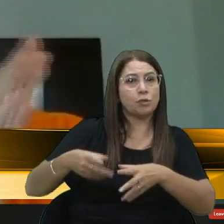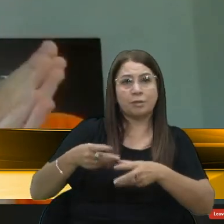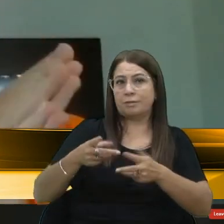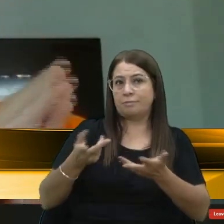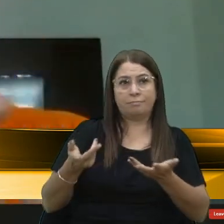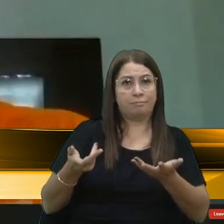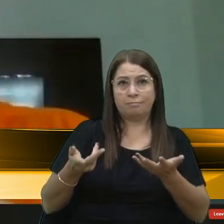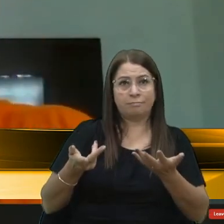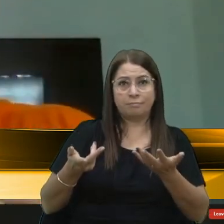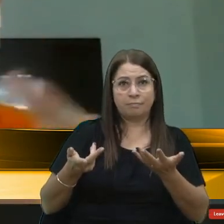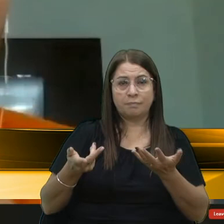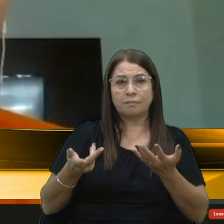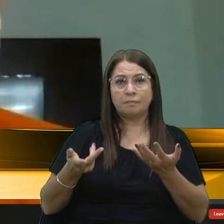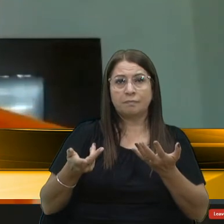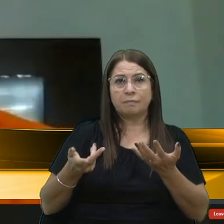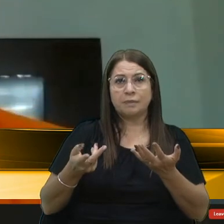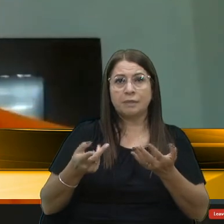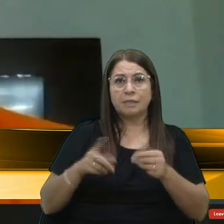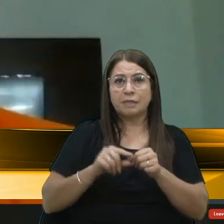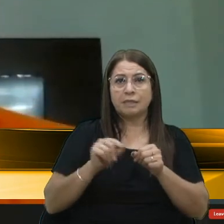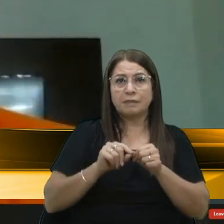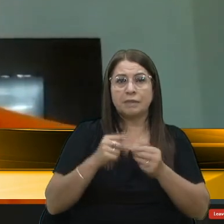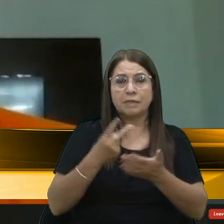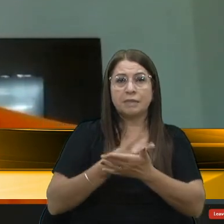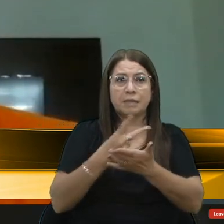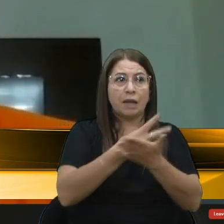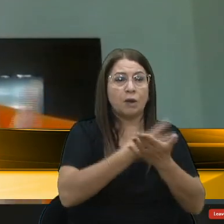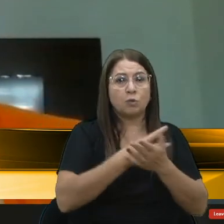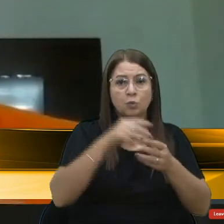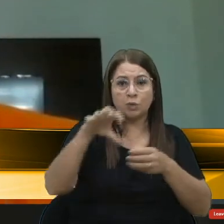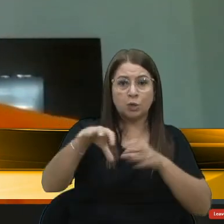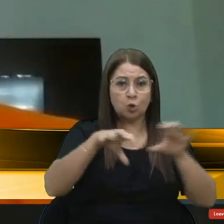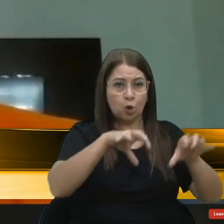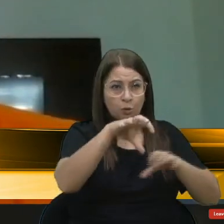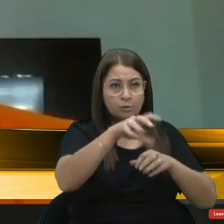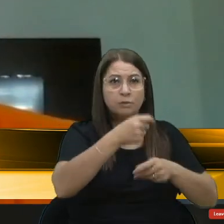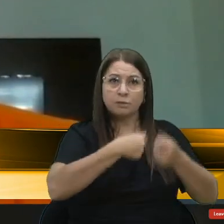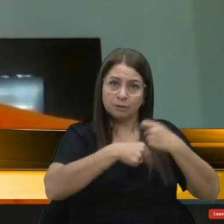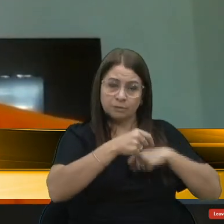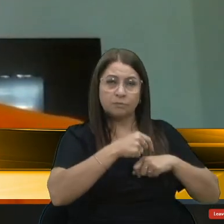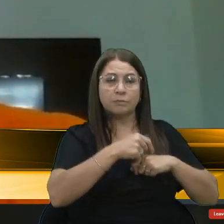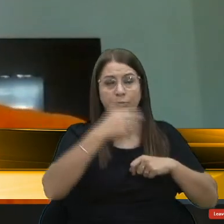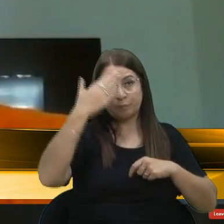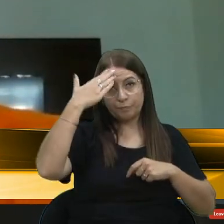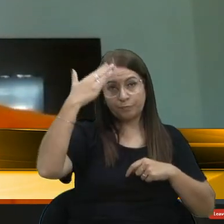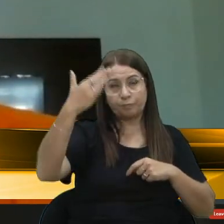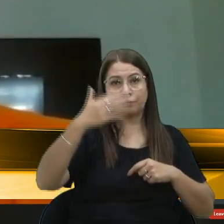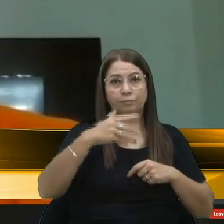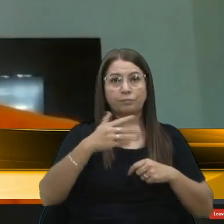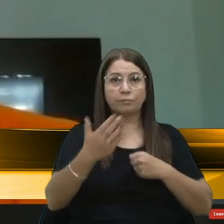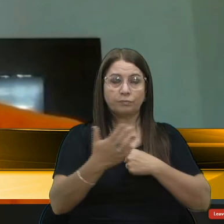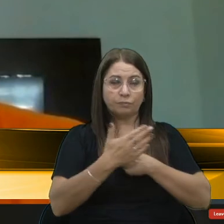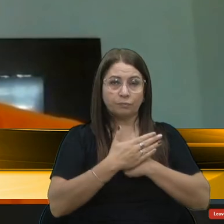forma irreversível os setores da nossa economia. Então, eu agradeço as